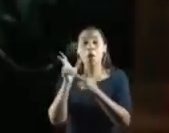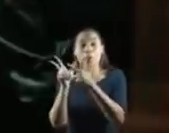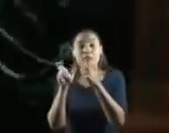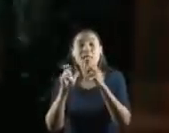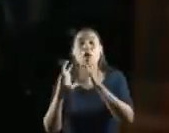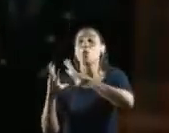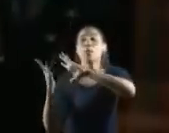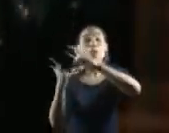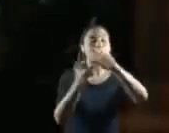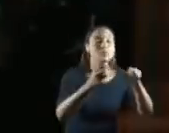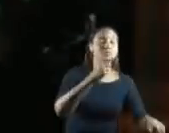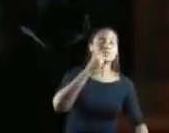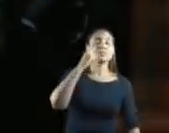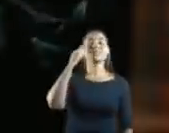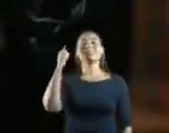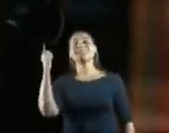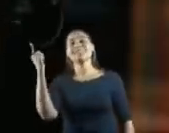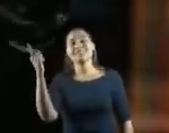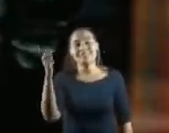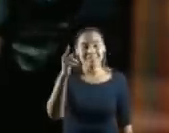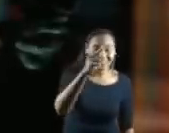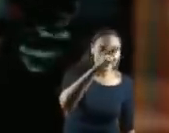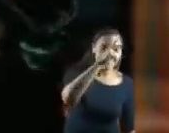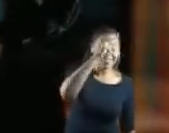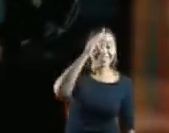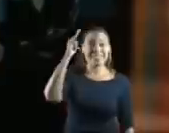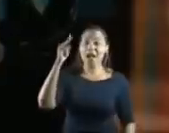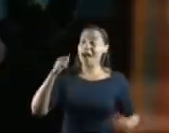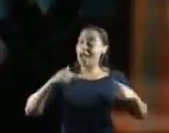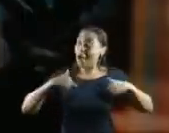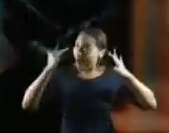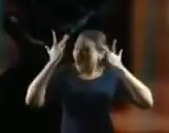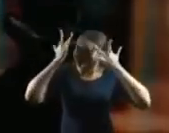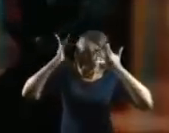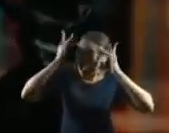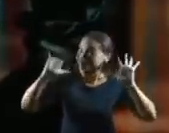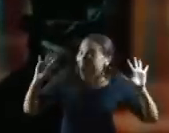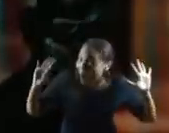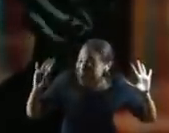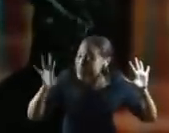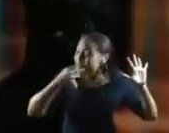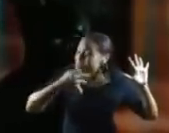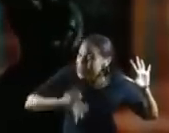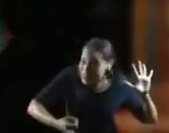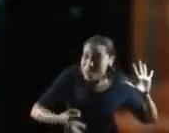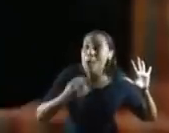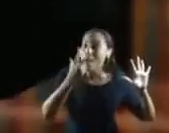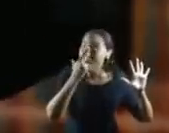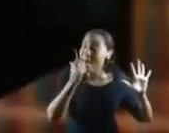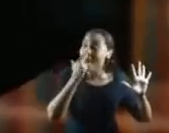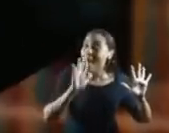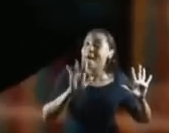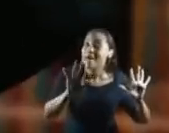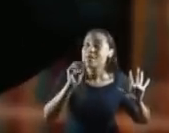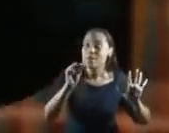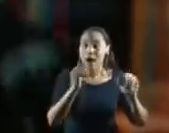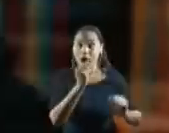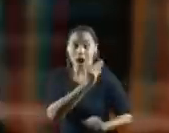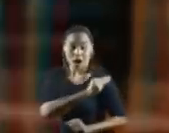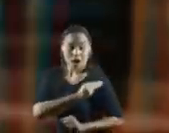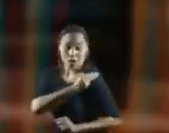girar. A minha hipótese científica diz que provavelmente é que o